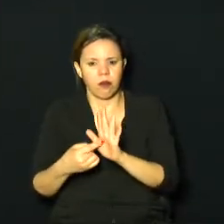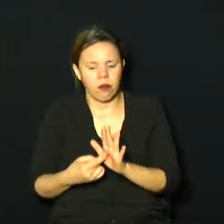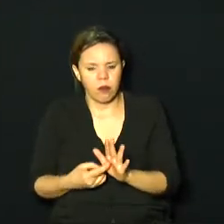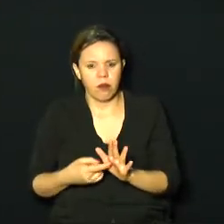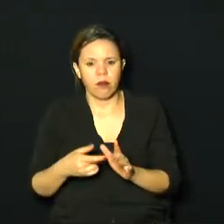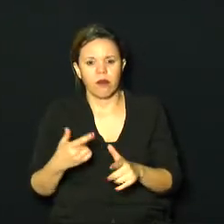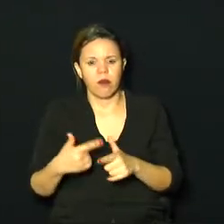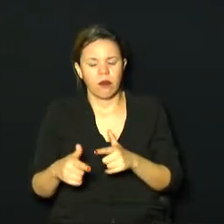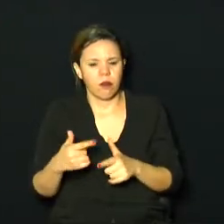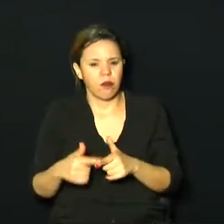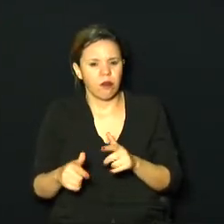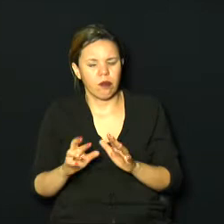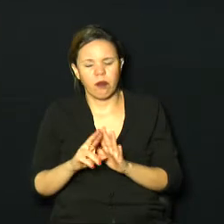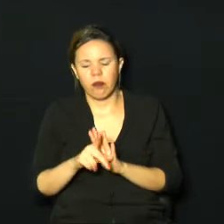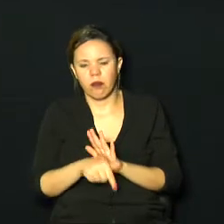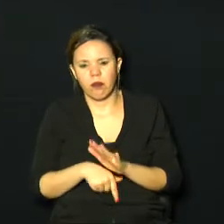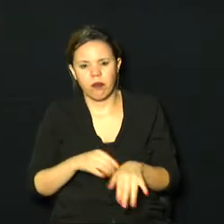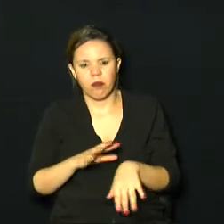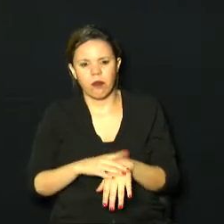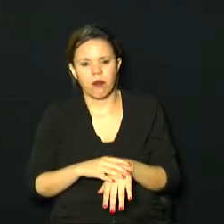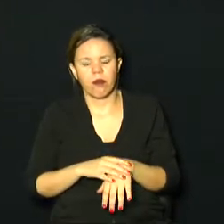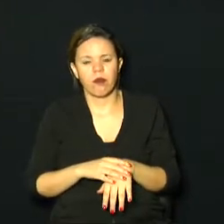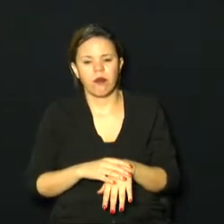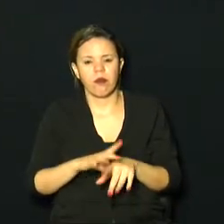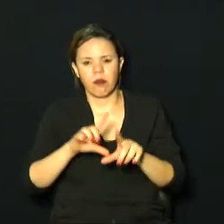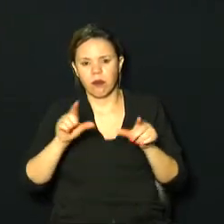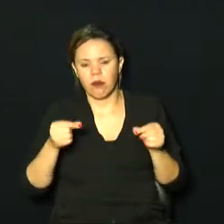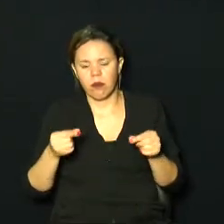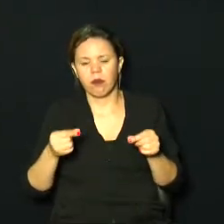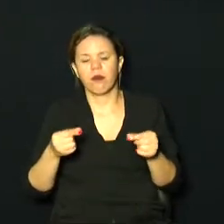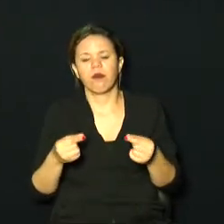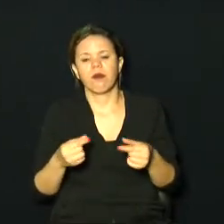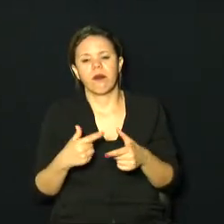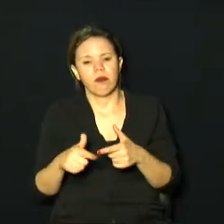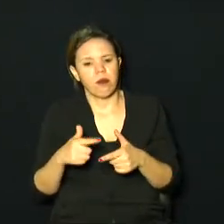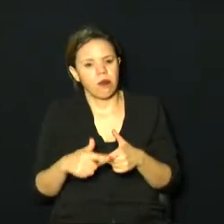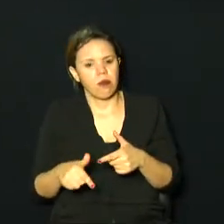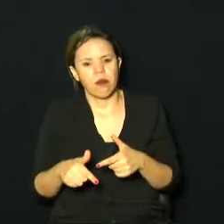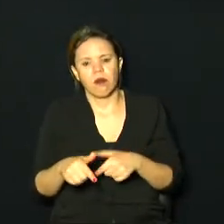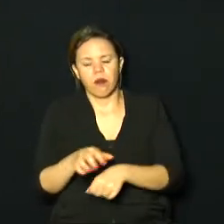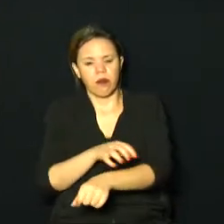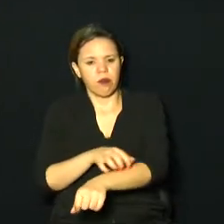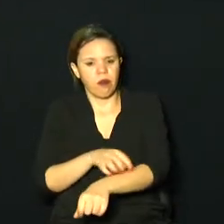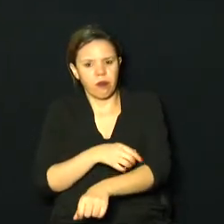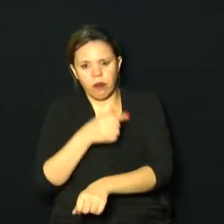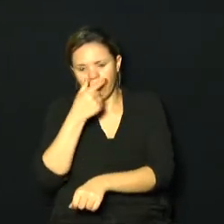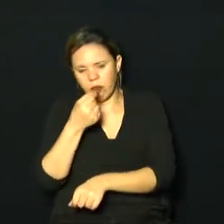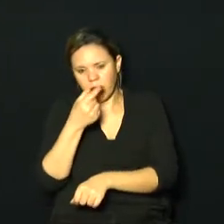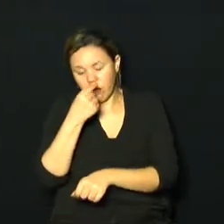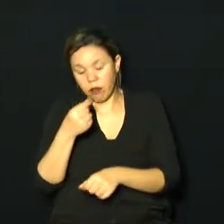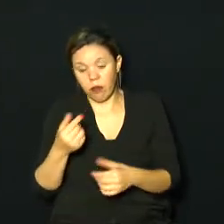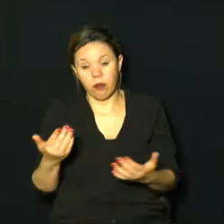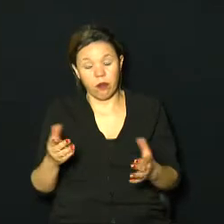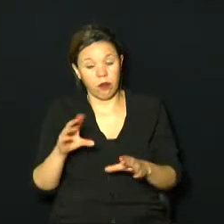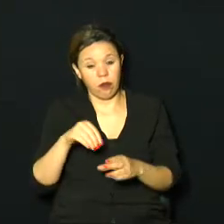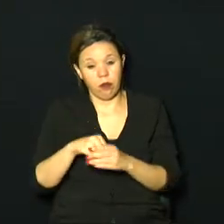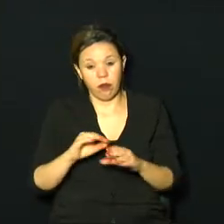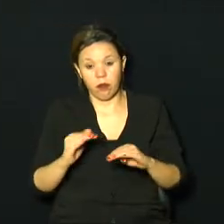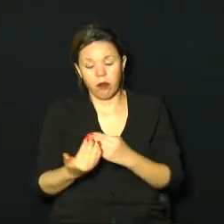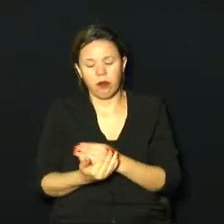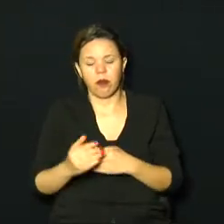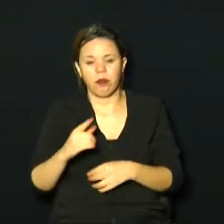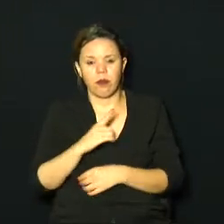cardíaca, fibrose, asma, bronquite e rinite alérgica, né? A comunidade hoje tem